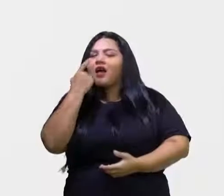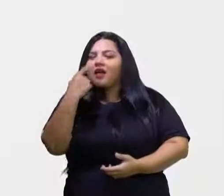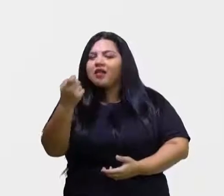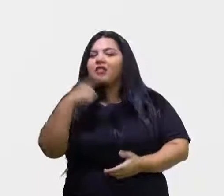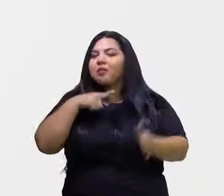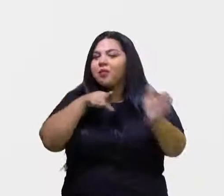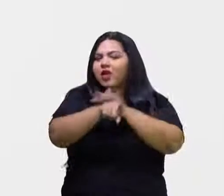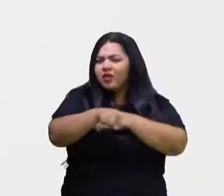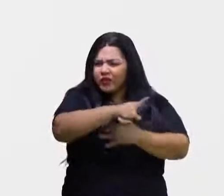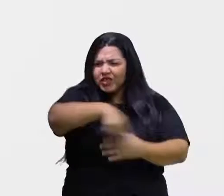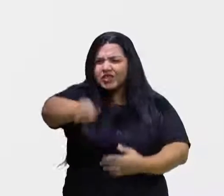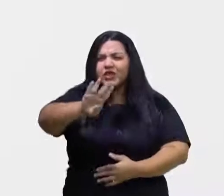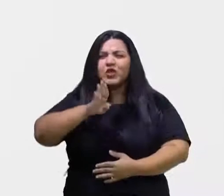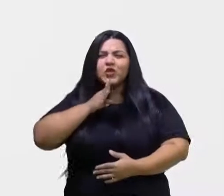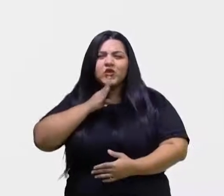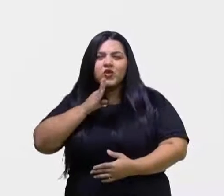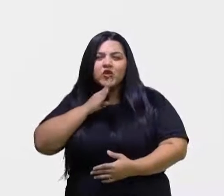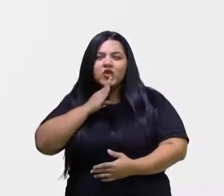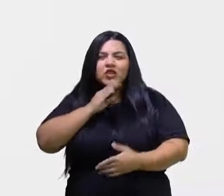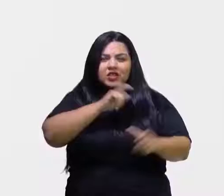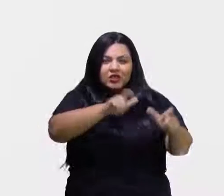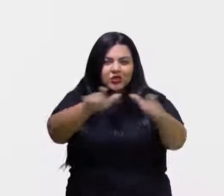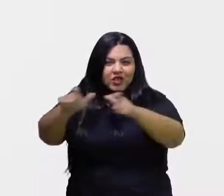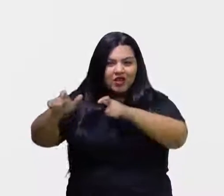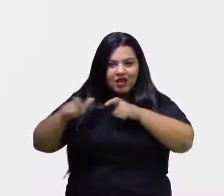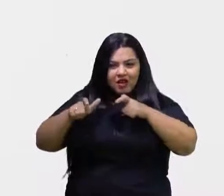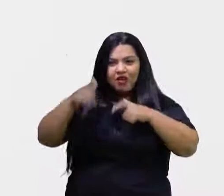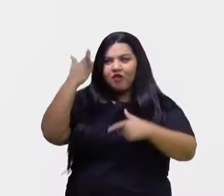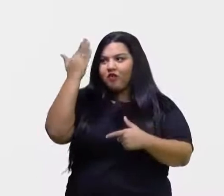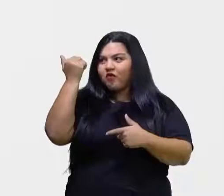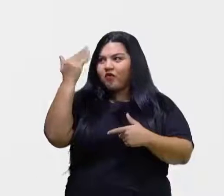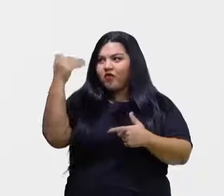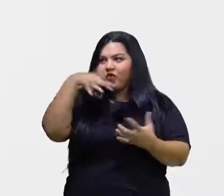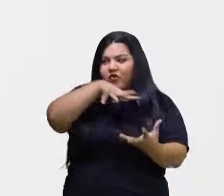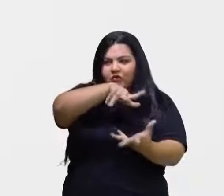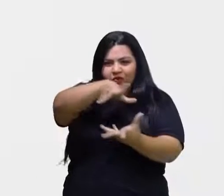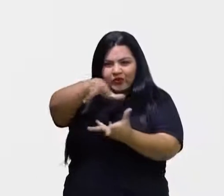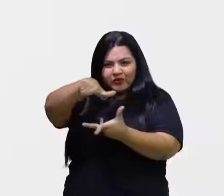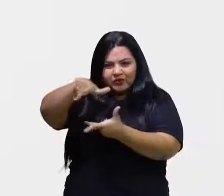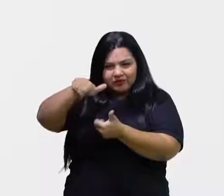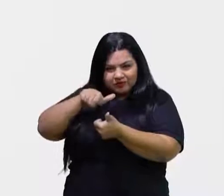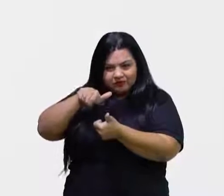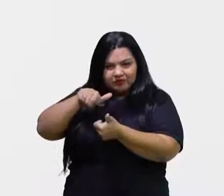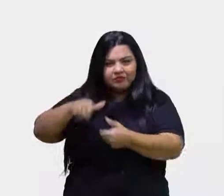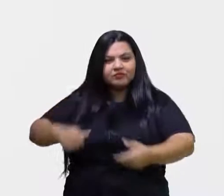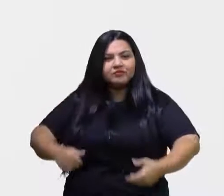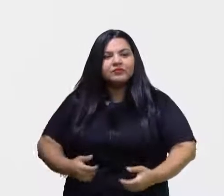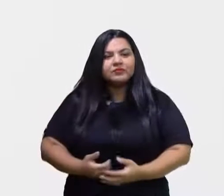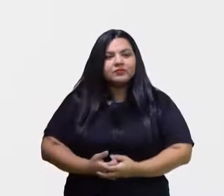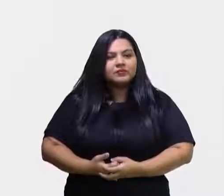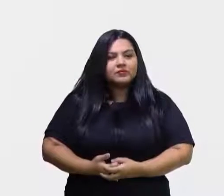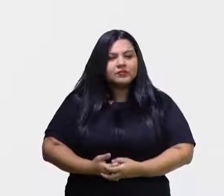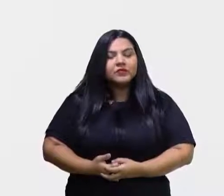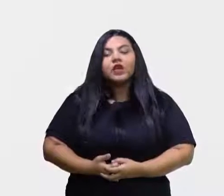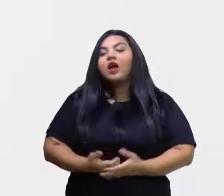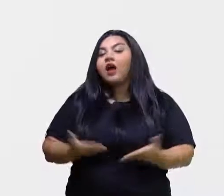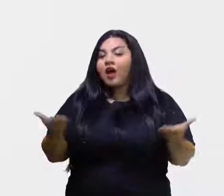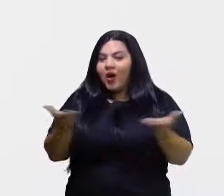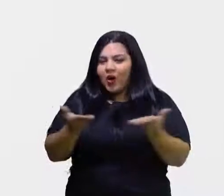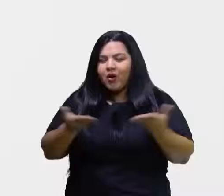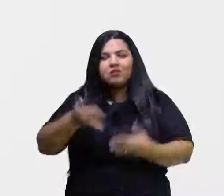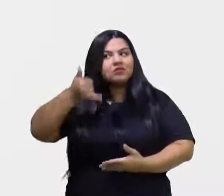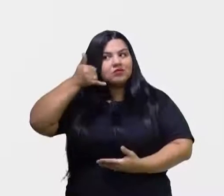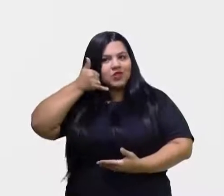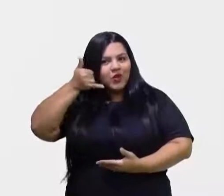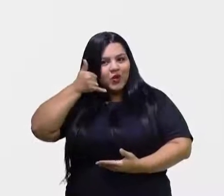uma pergunta, você conhece esse lugar pelo mundo? Pega o seu